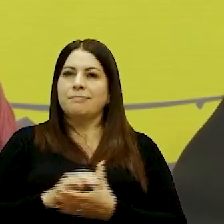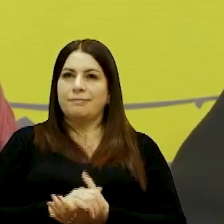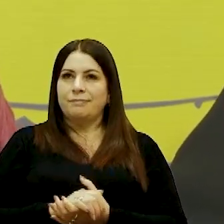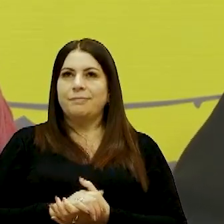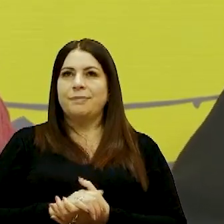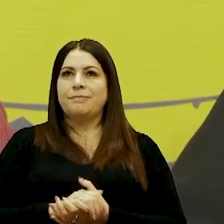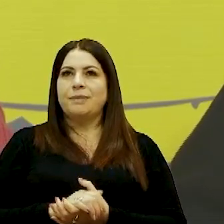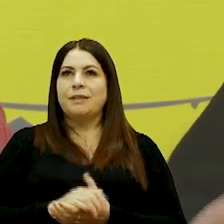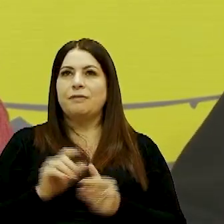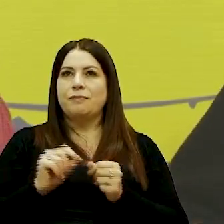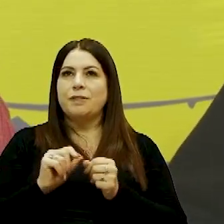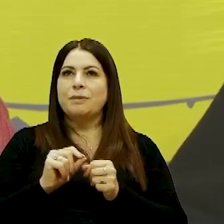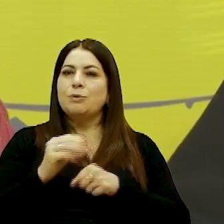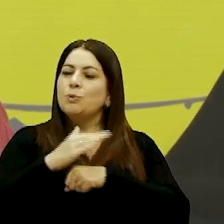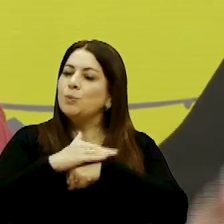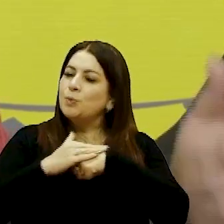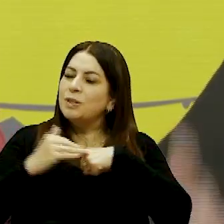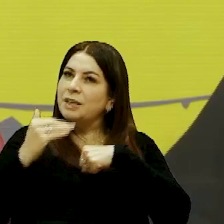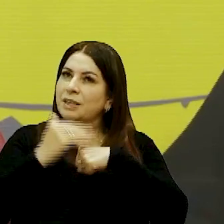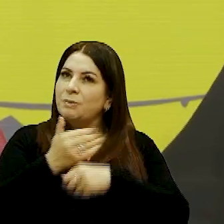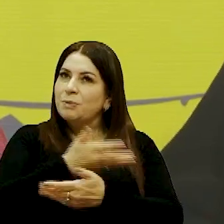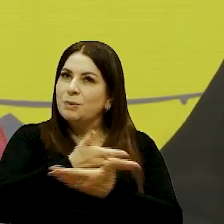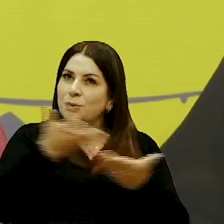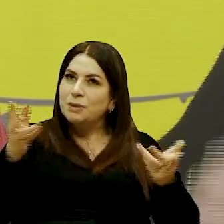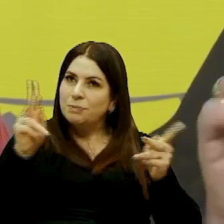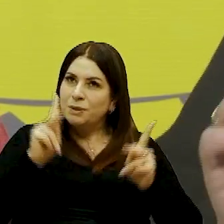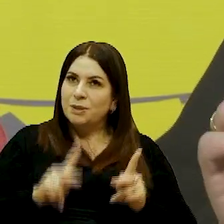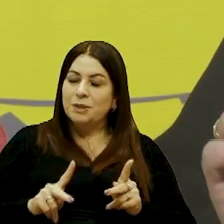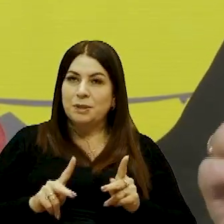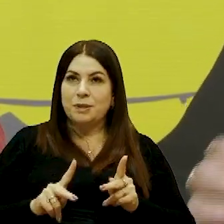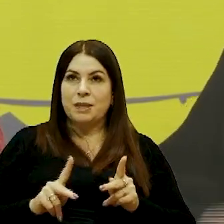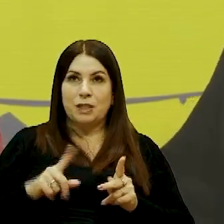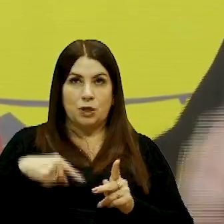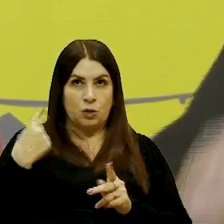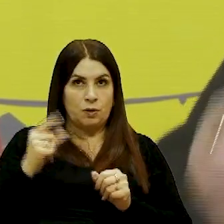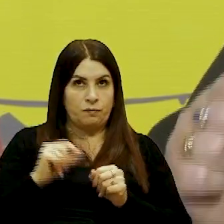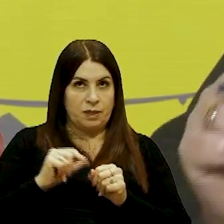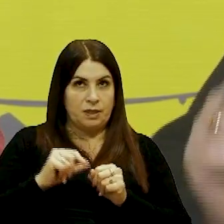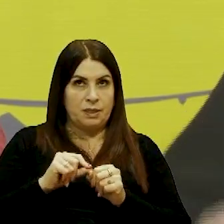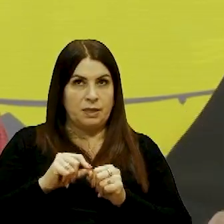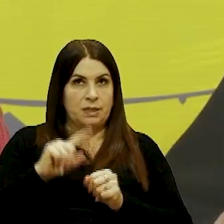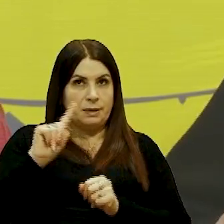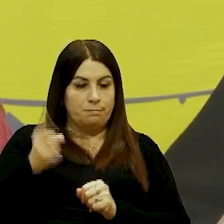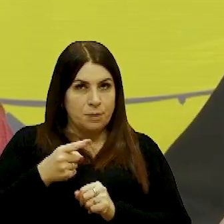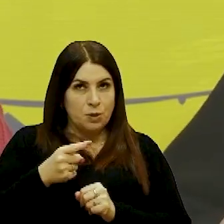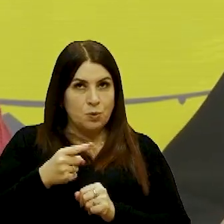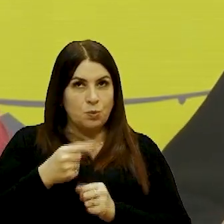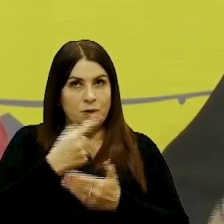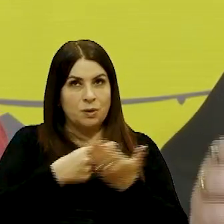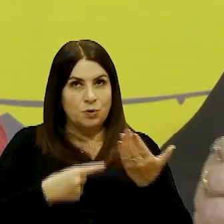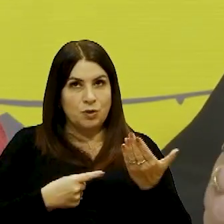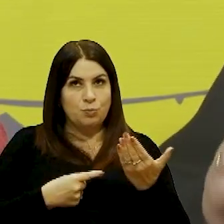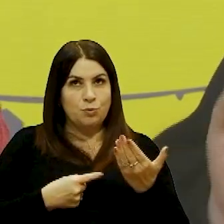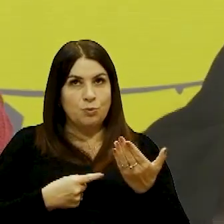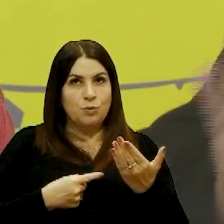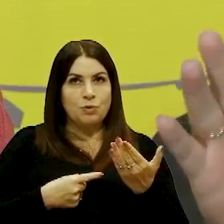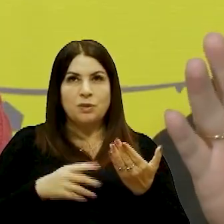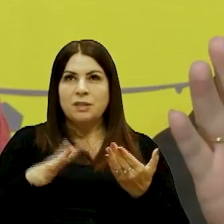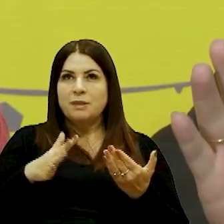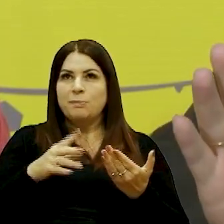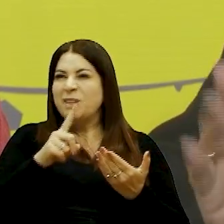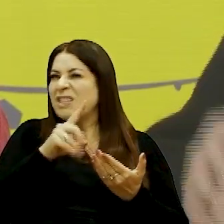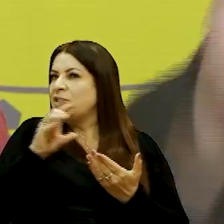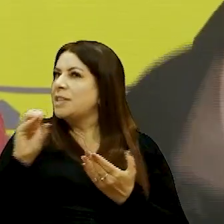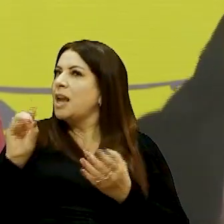cartilha, que fizemos com muito carinho para todas as pessoas e que a gente fez 1000 exemplares e nós temos em torno de